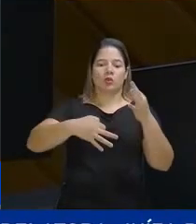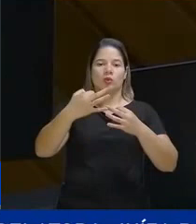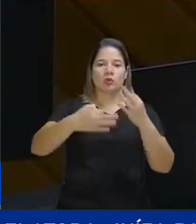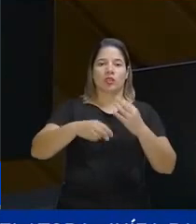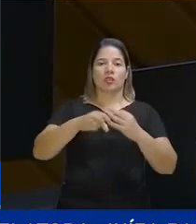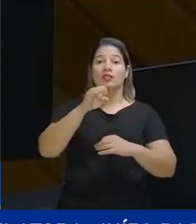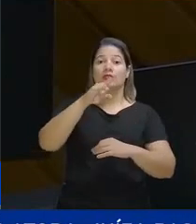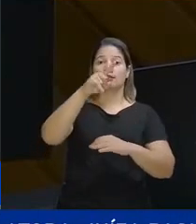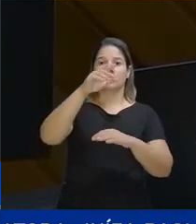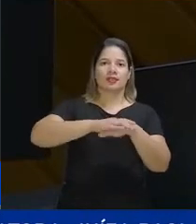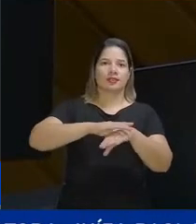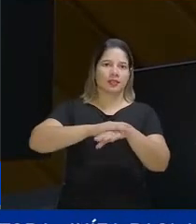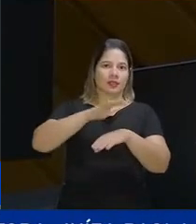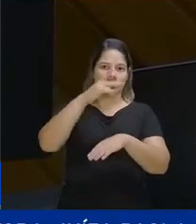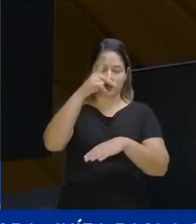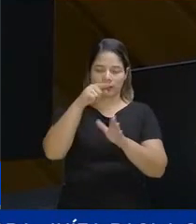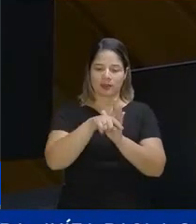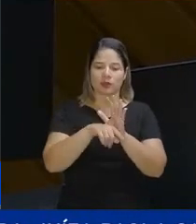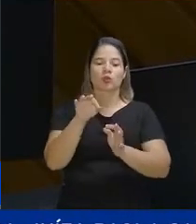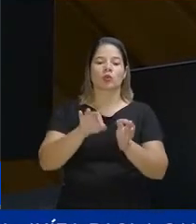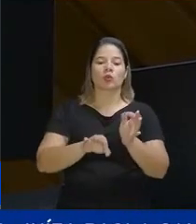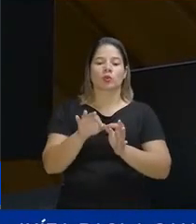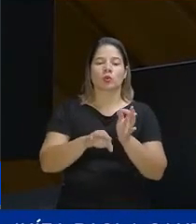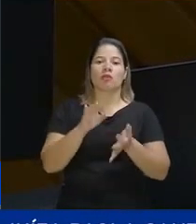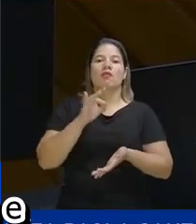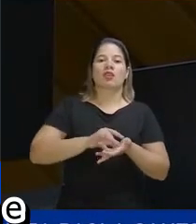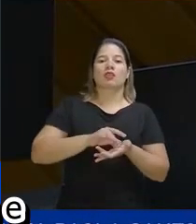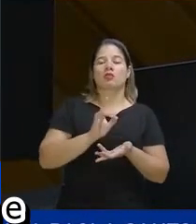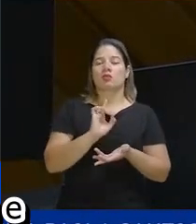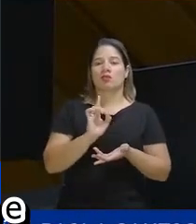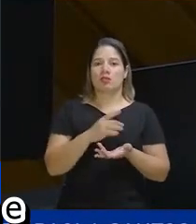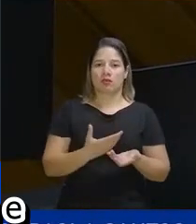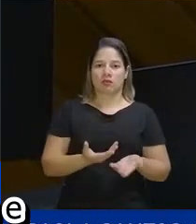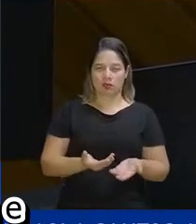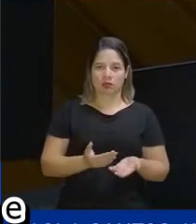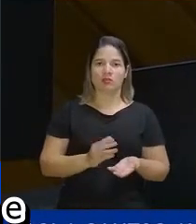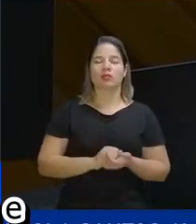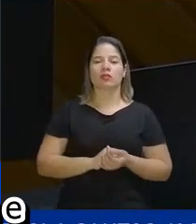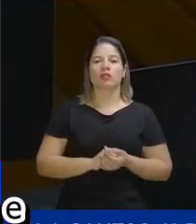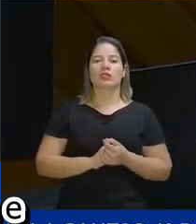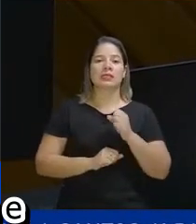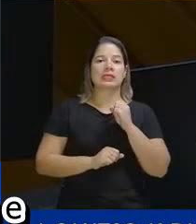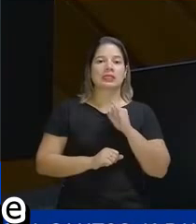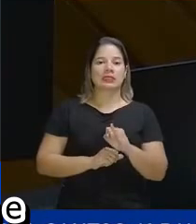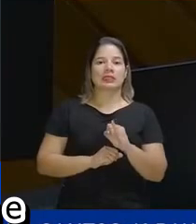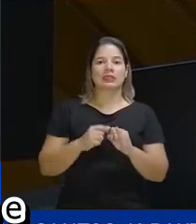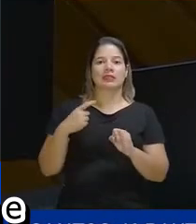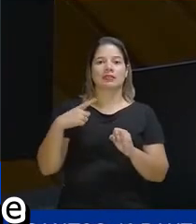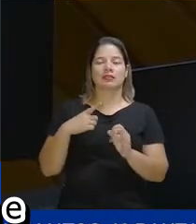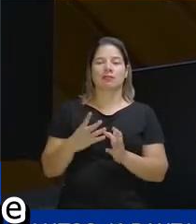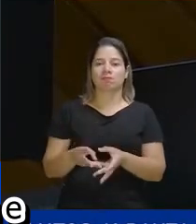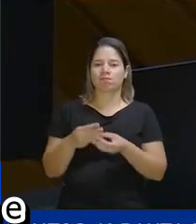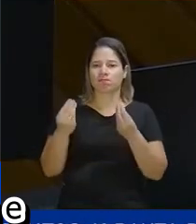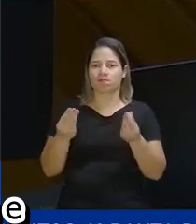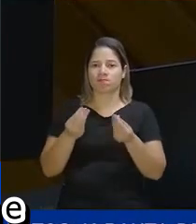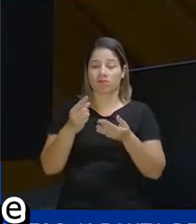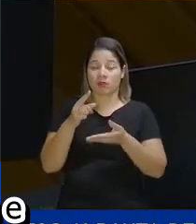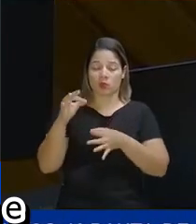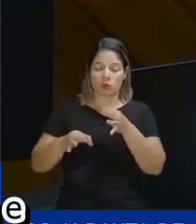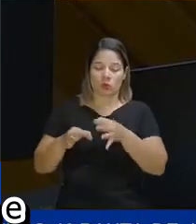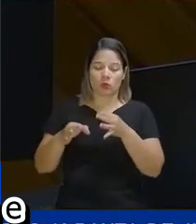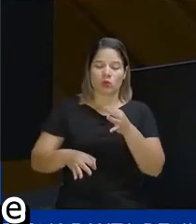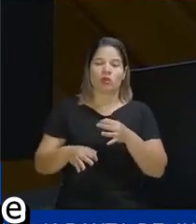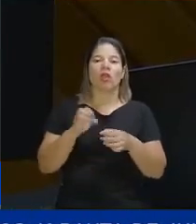Corte analisa o mérito da causa de inelegibilidade. Nos casos em que não aprecia a questão fática e substancial, a competência passaria